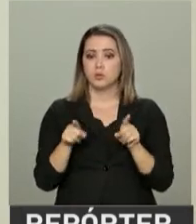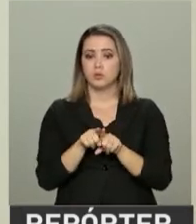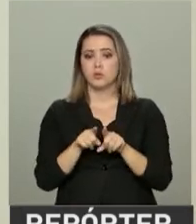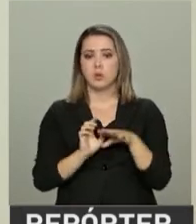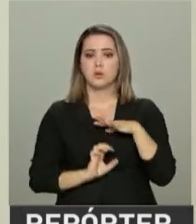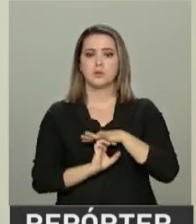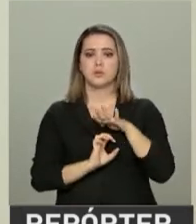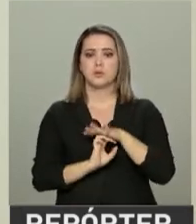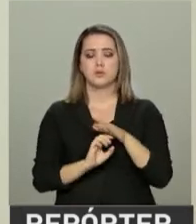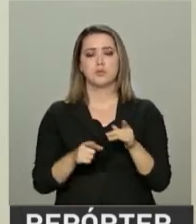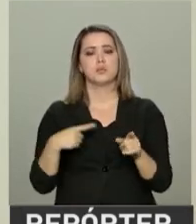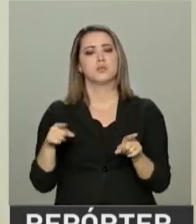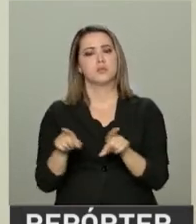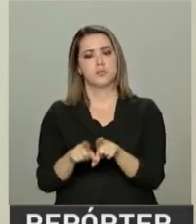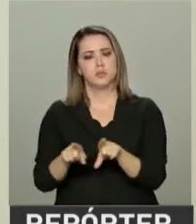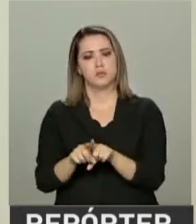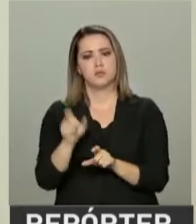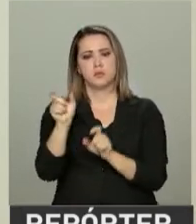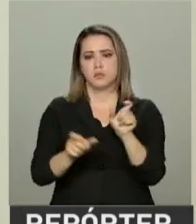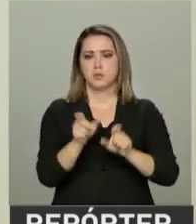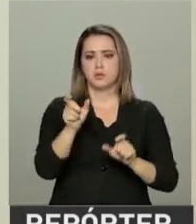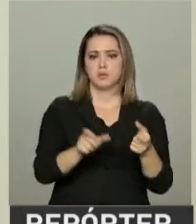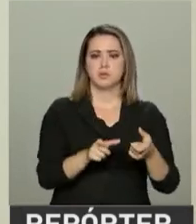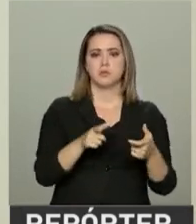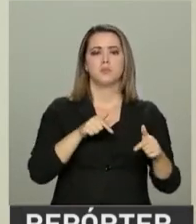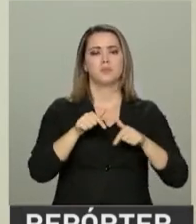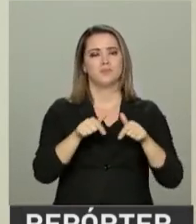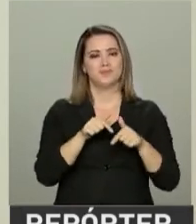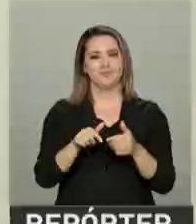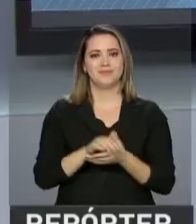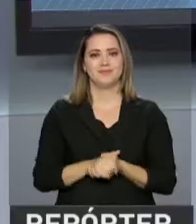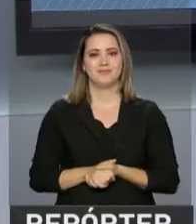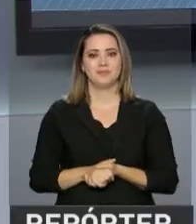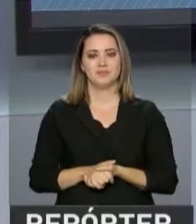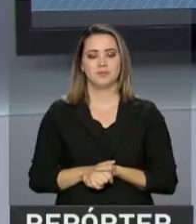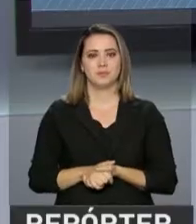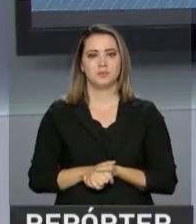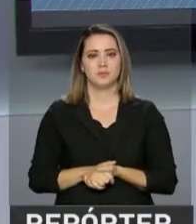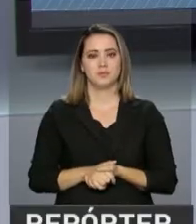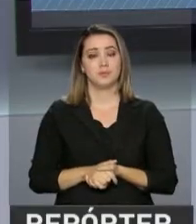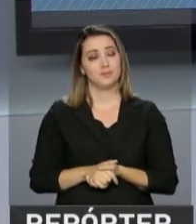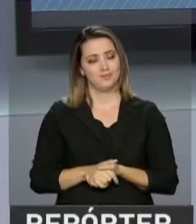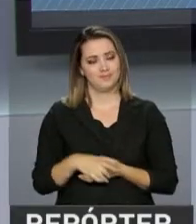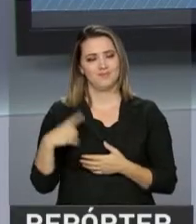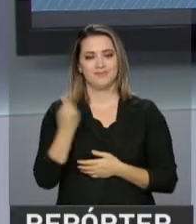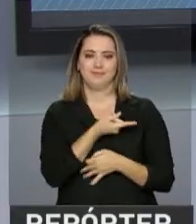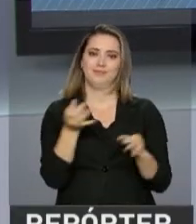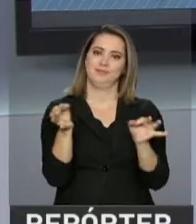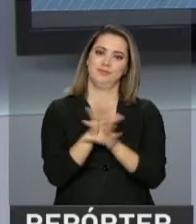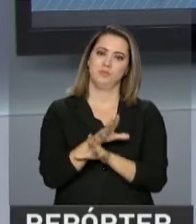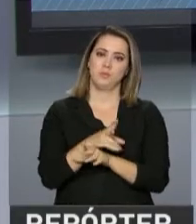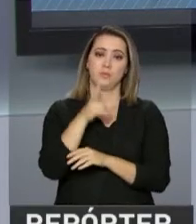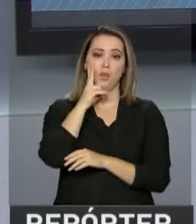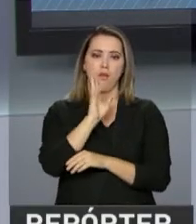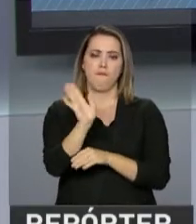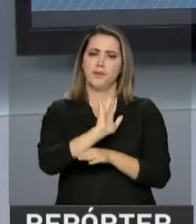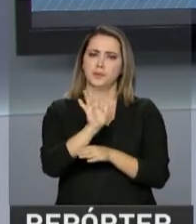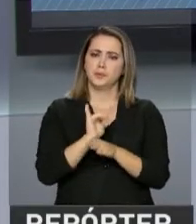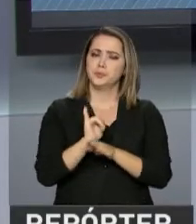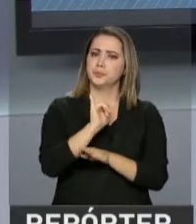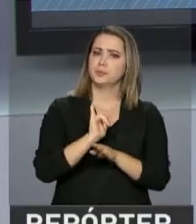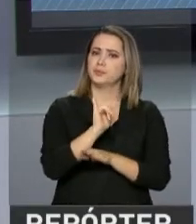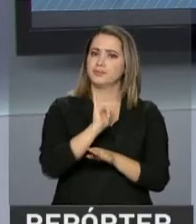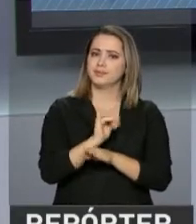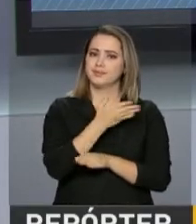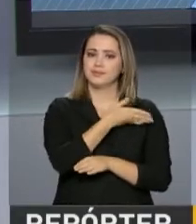empresário como renda mas aumenta também os empregos então venha muita gente esta edição termina aqui para rever as reportagens